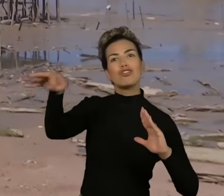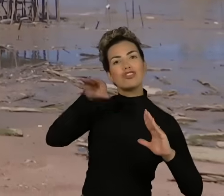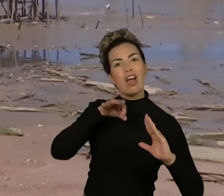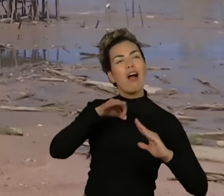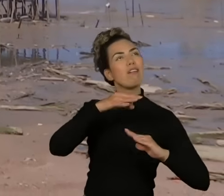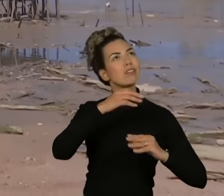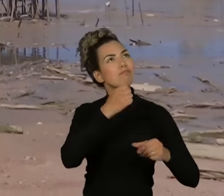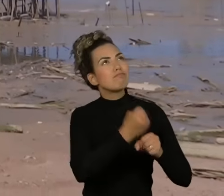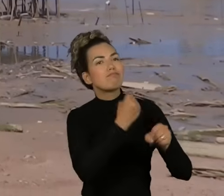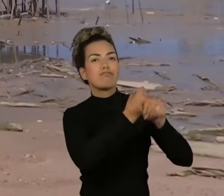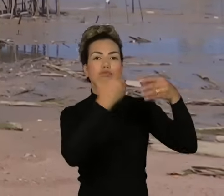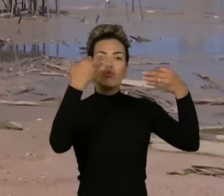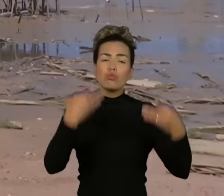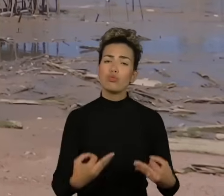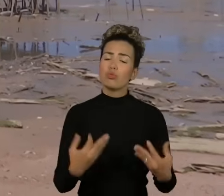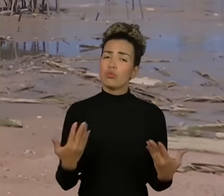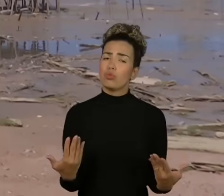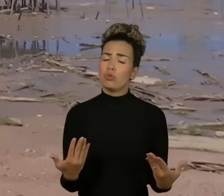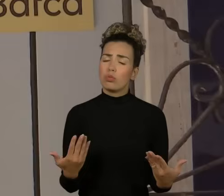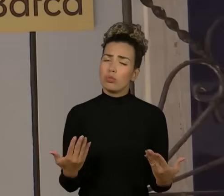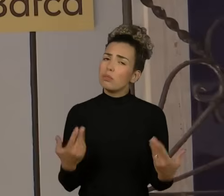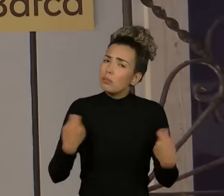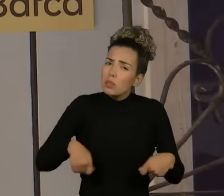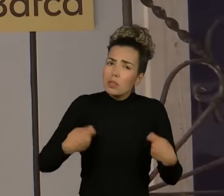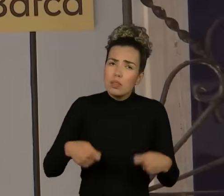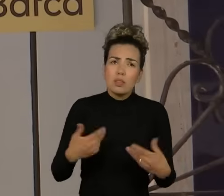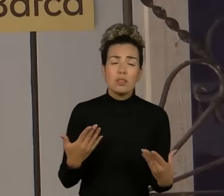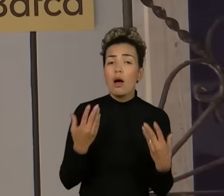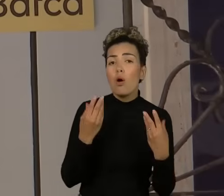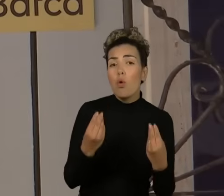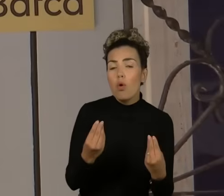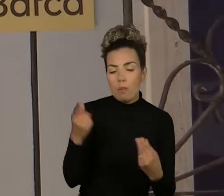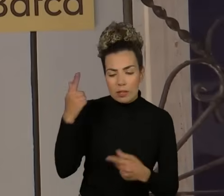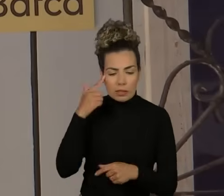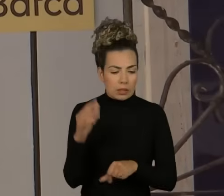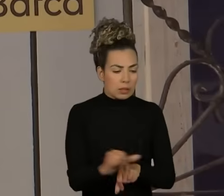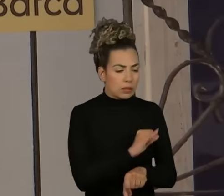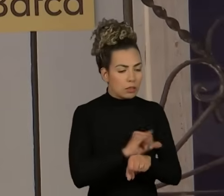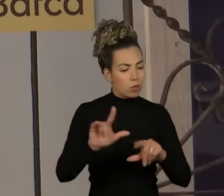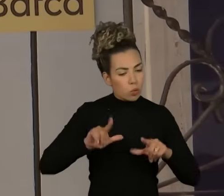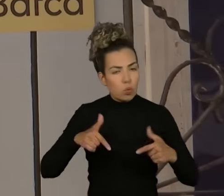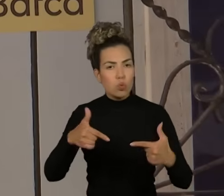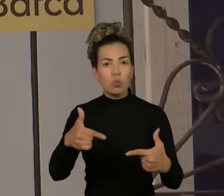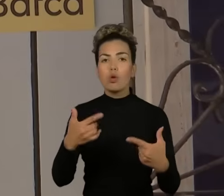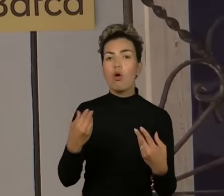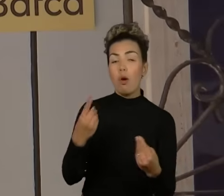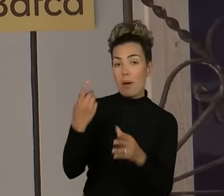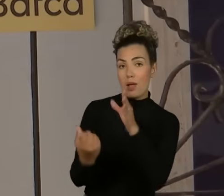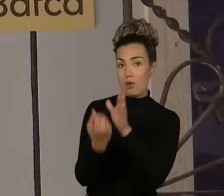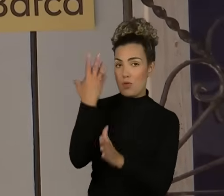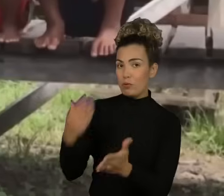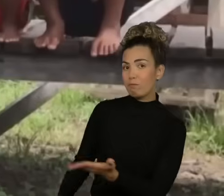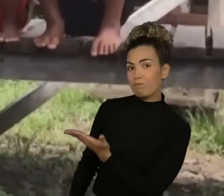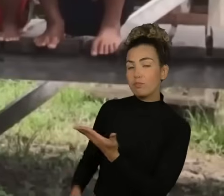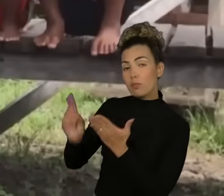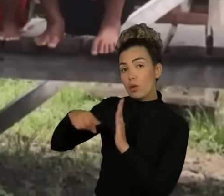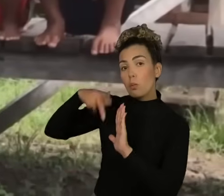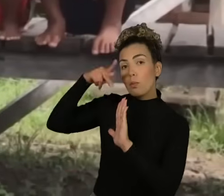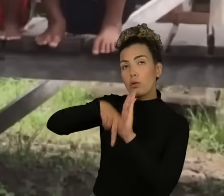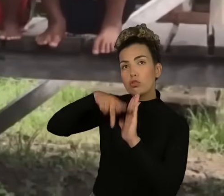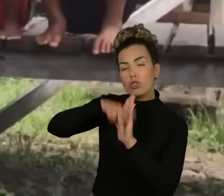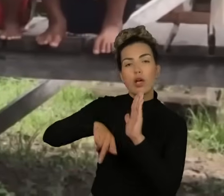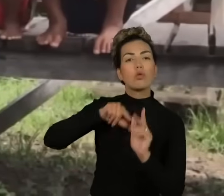Para tentar amenizar a dura realidade, Suane fundou na comunidade o projeto Barca Literária, que